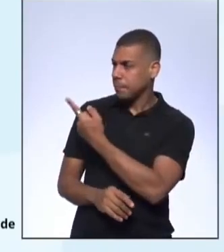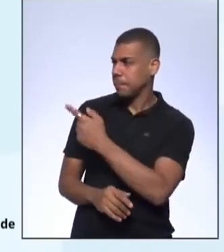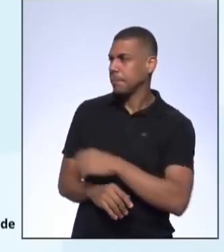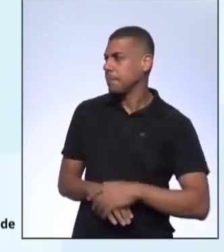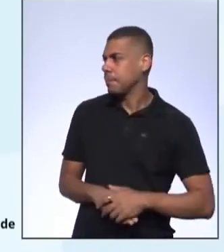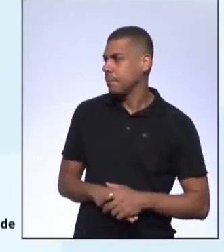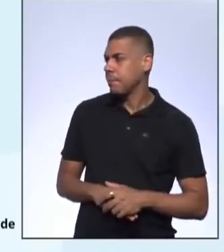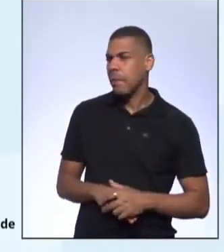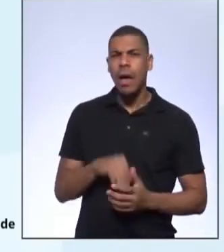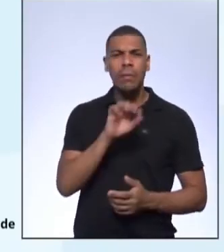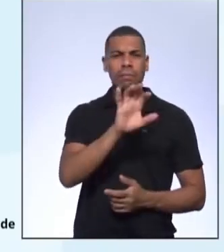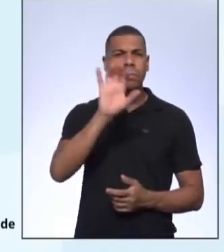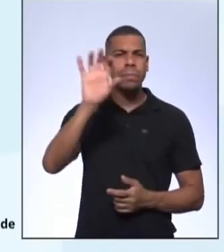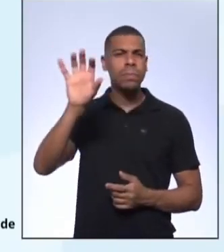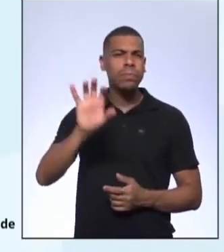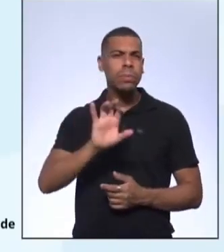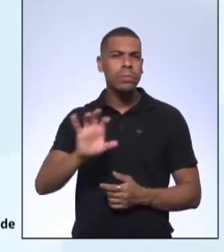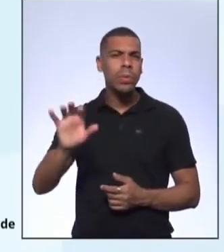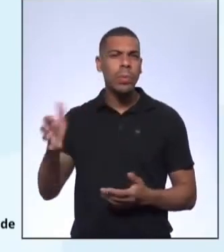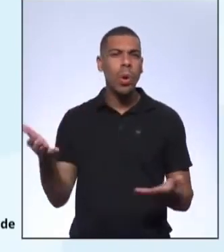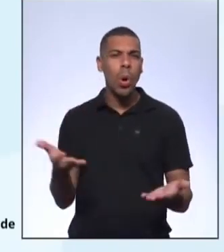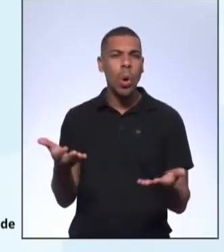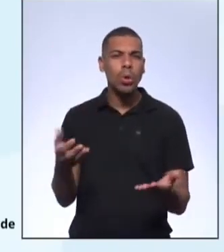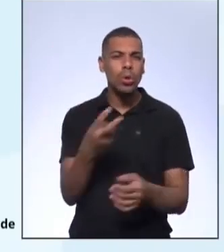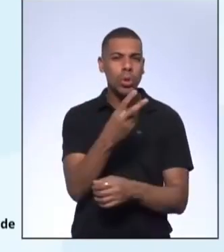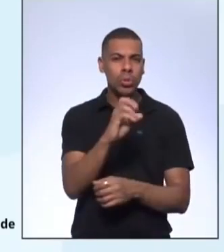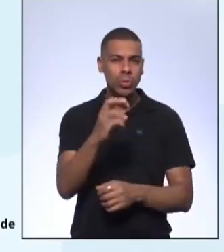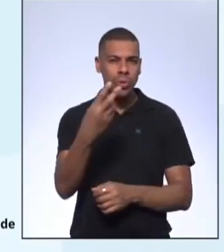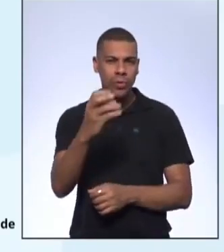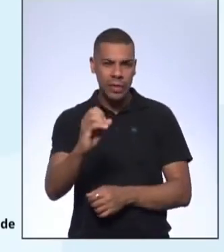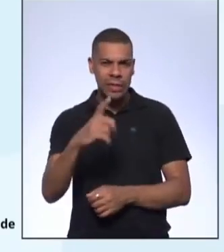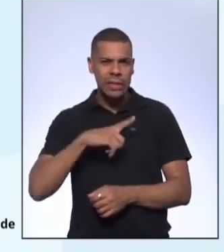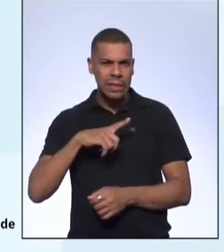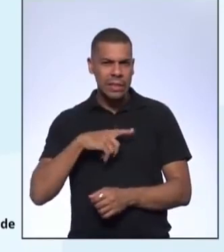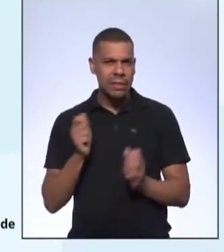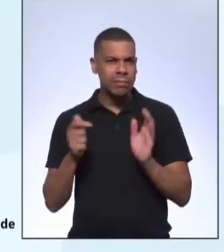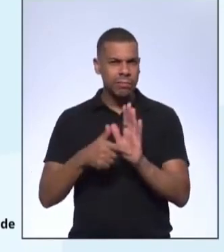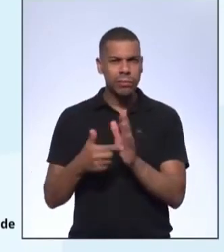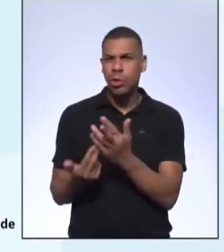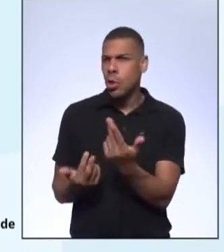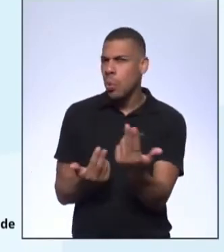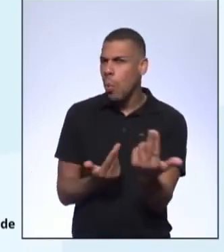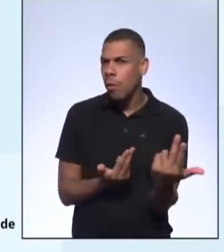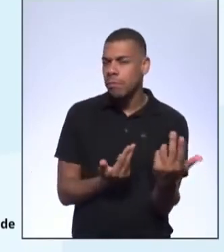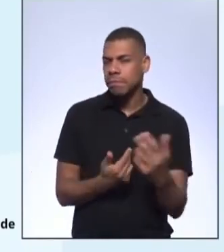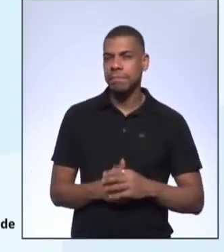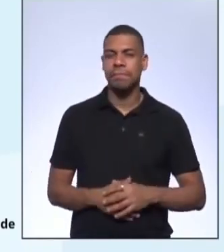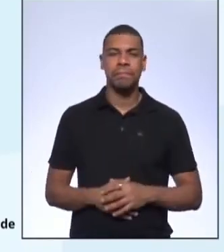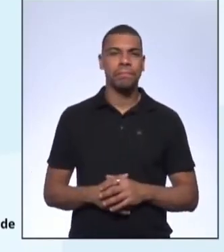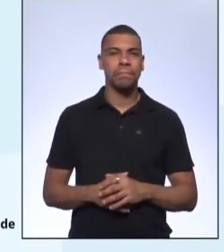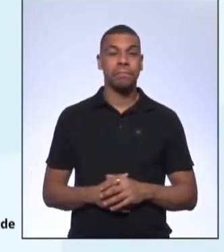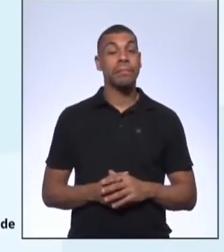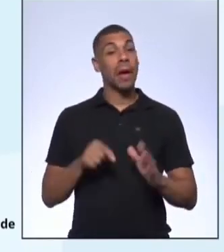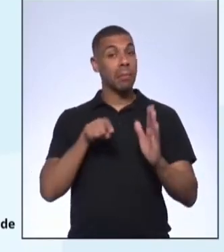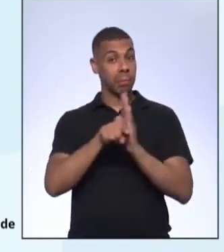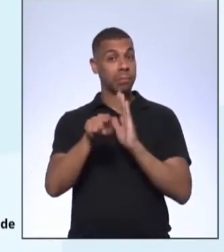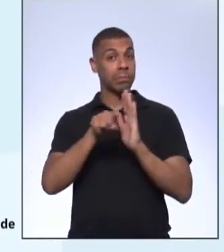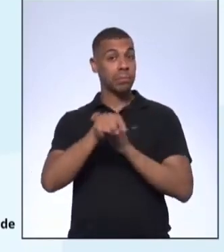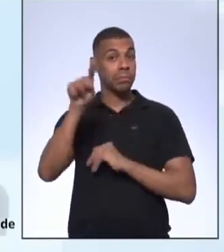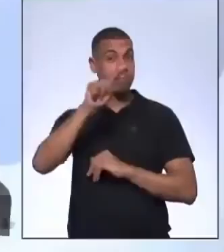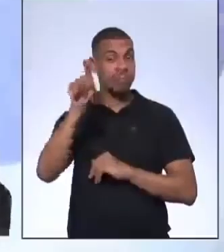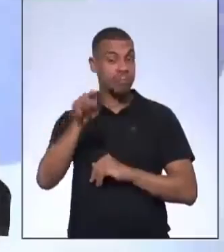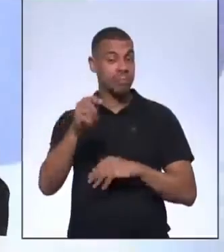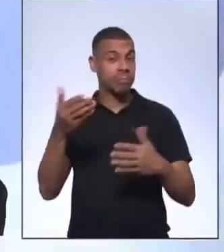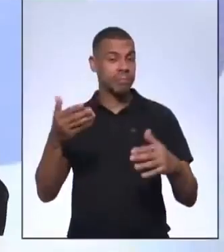uma regionalização hoje, atual, será que ele está dessa forma, né? Essa é uma perguntinha que eu vou jogar